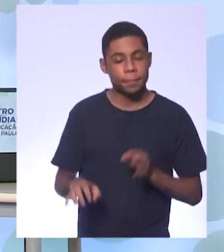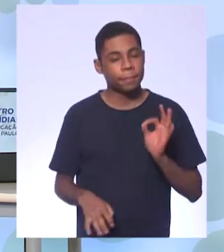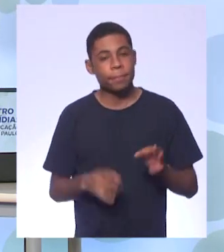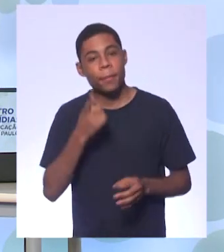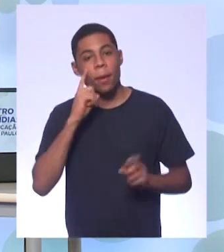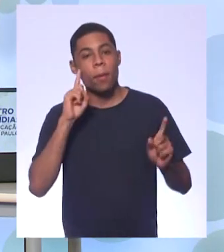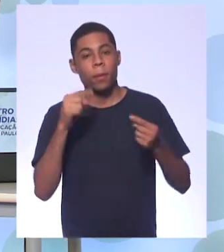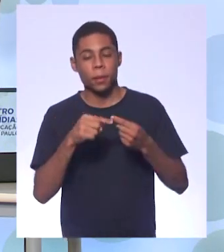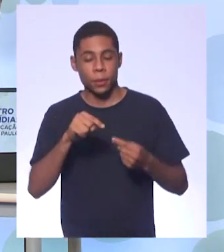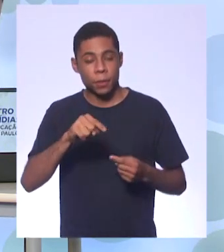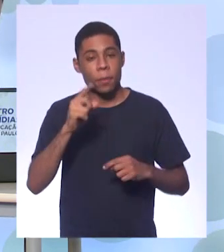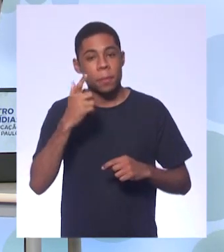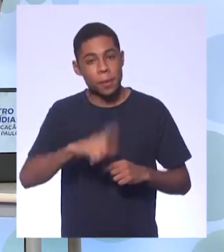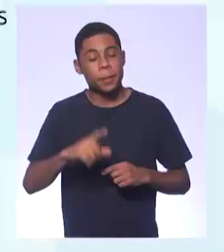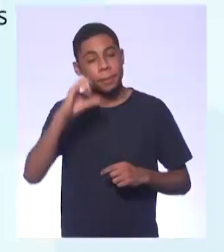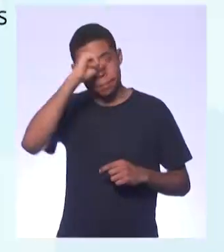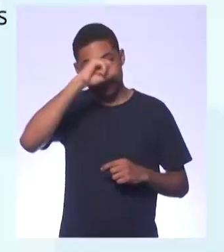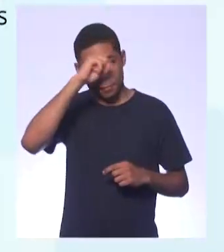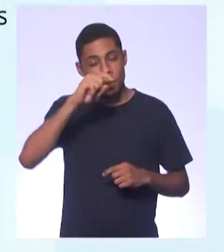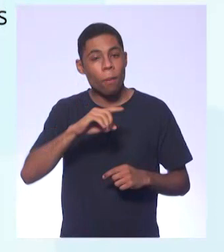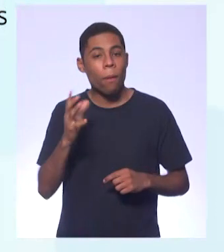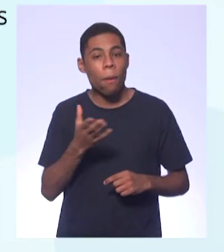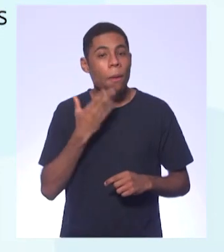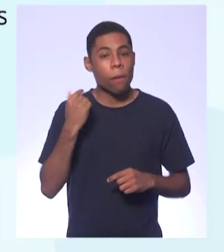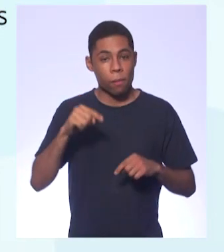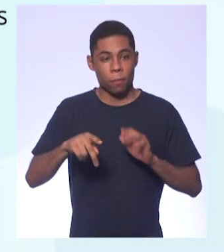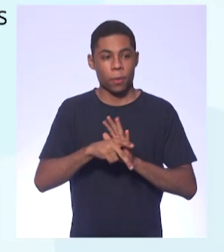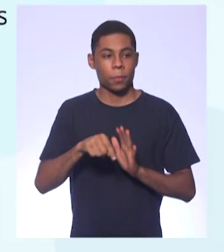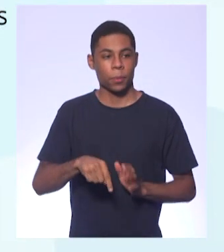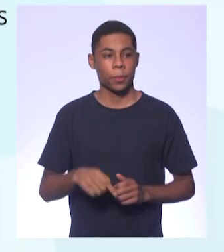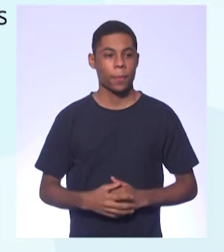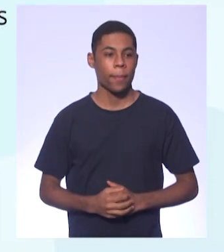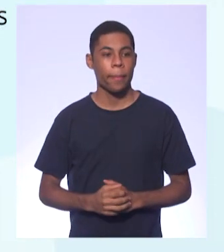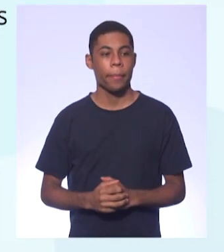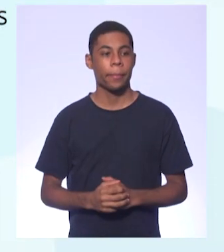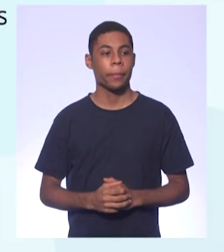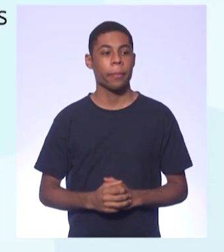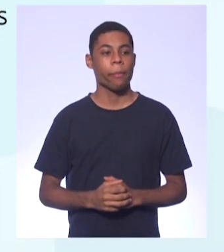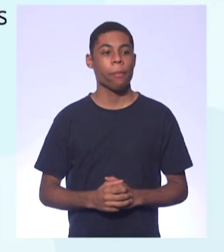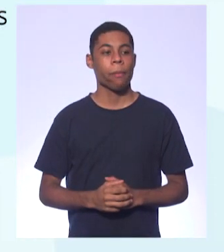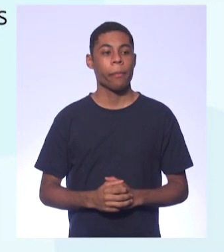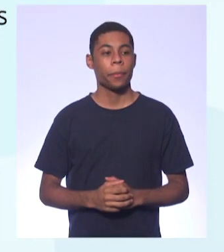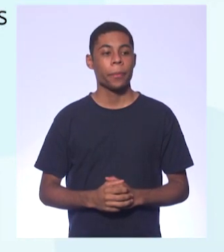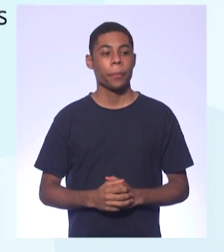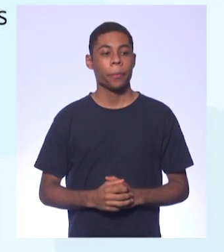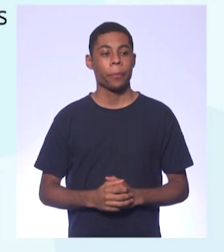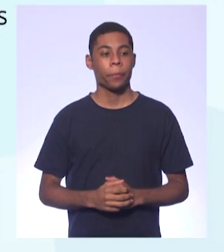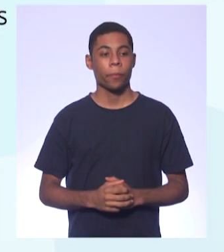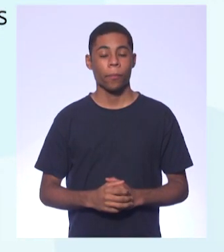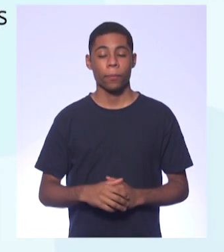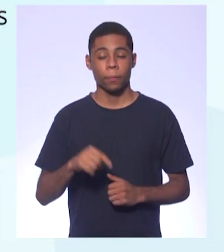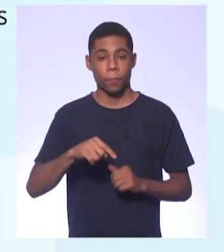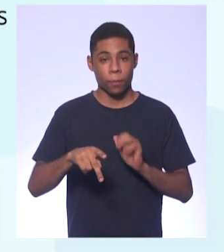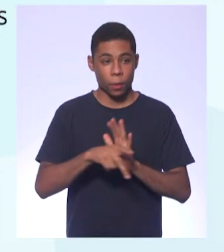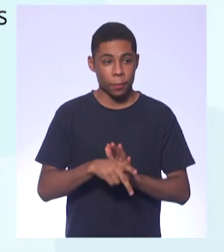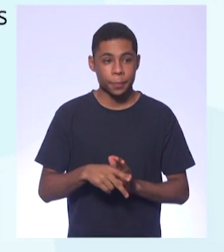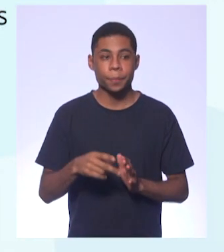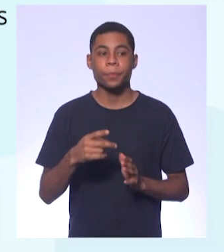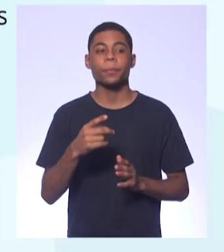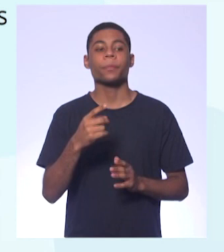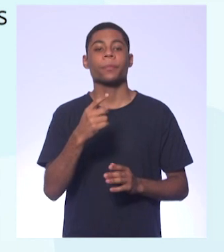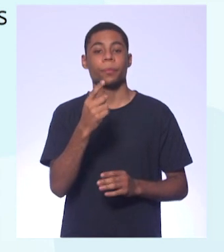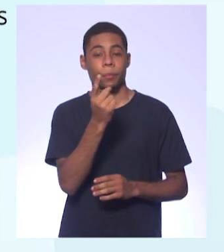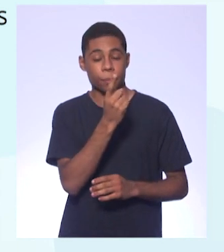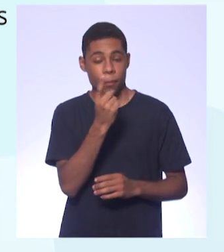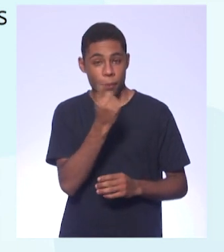os objetivos e a habilidade da aula de hoje. Olha só. Então, essa aula é do segundo termo, primeiro bimestre.